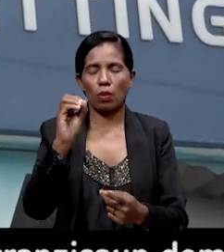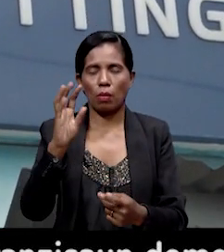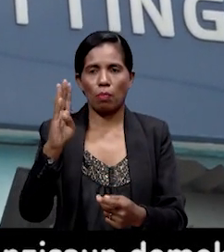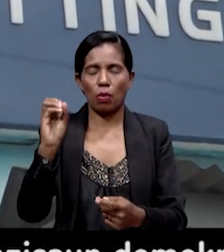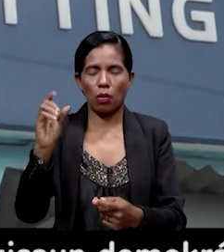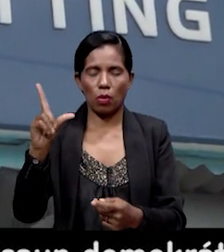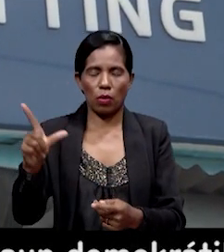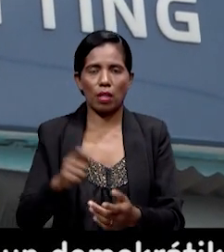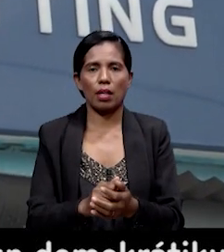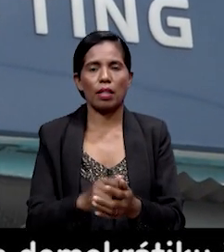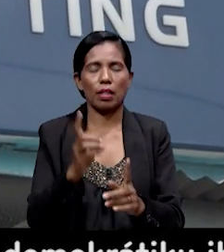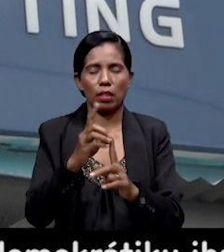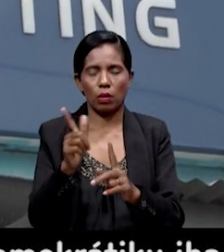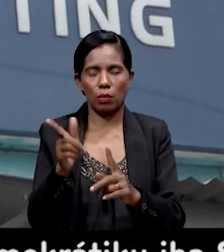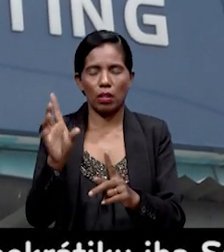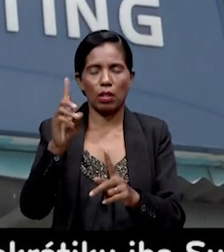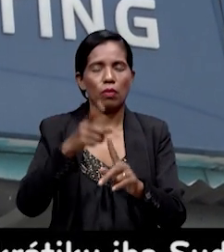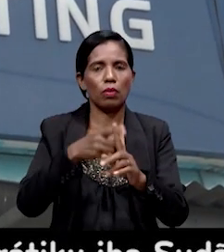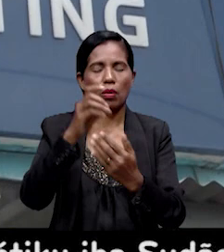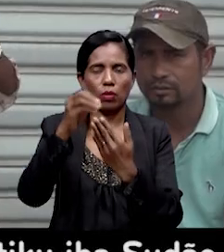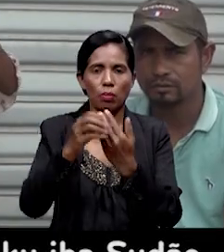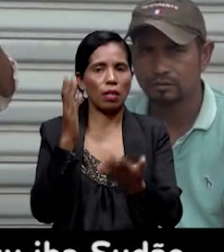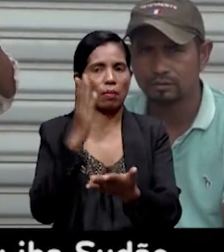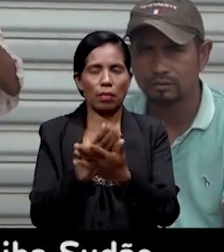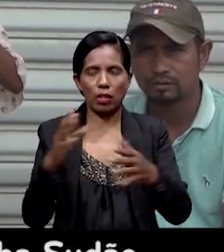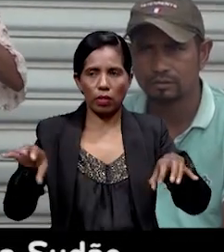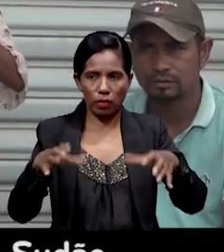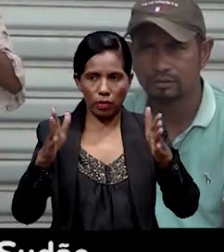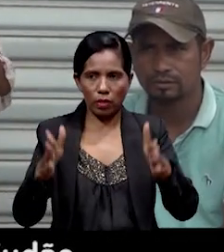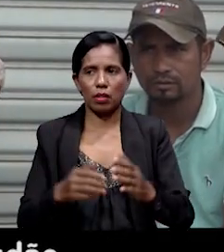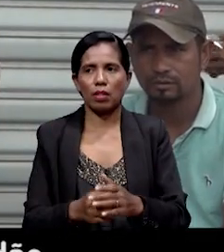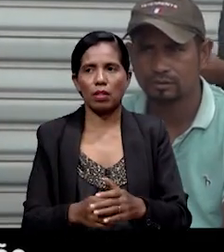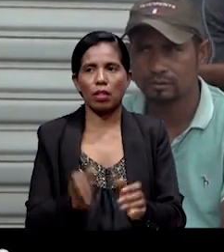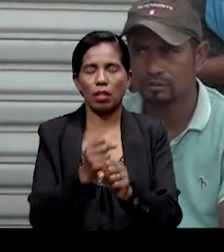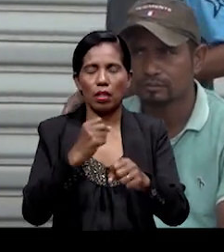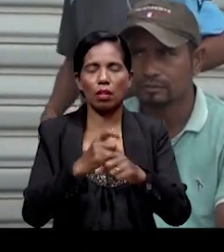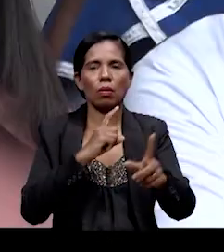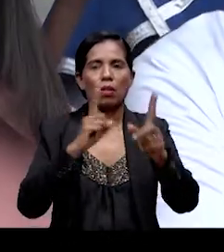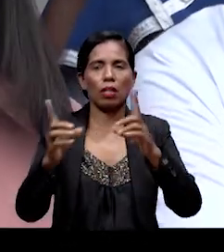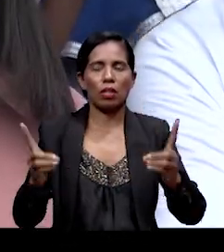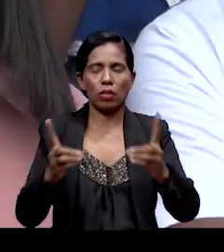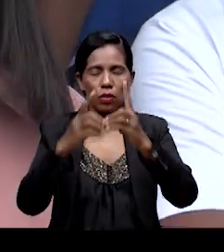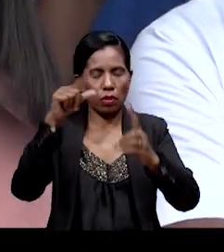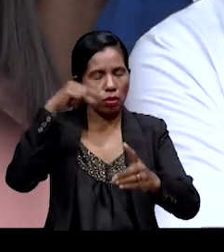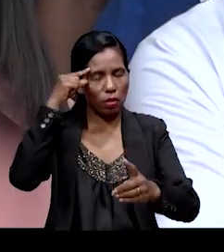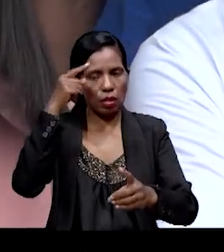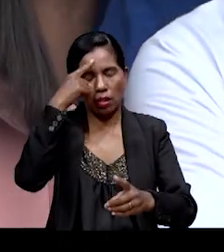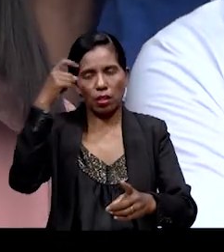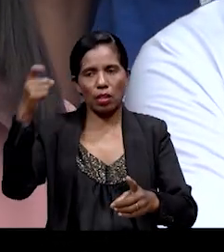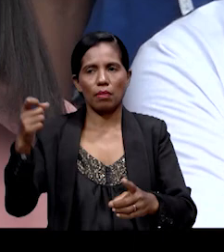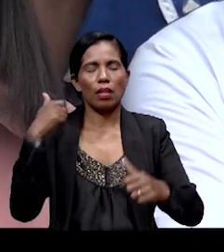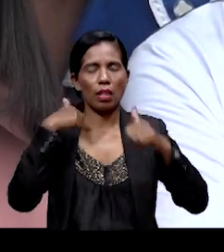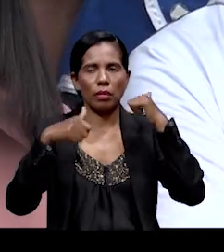fulan tubro tinané no rapara trabalhador siram. Razão trabalhador Sira hala protesta sobre o governo, também durante a